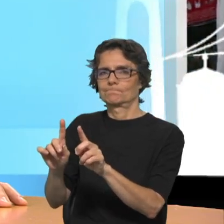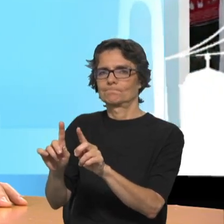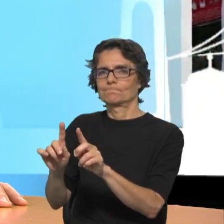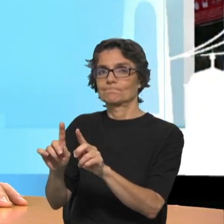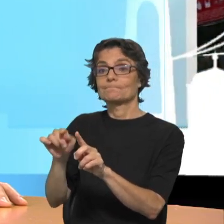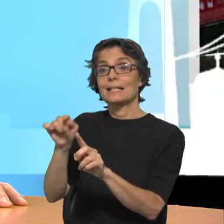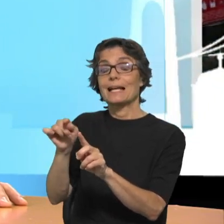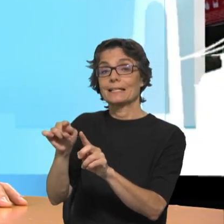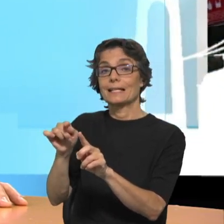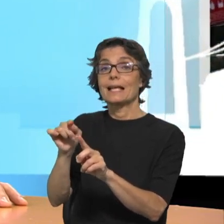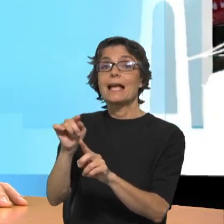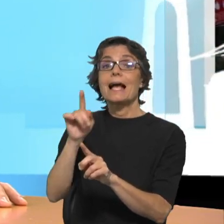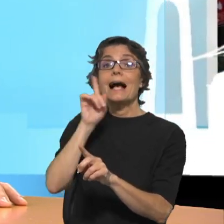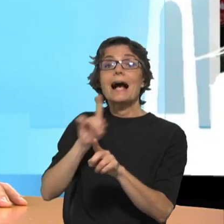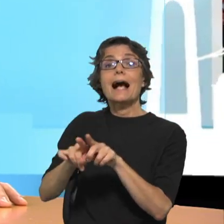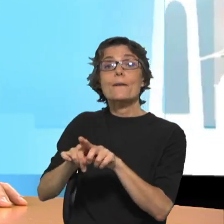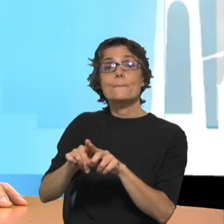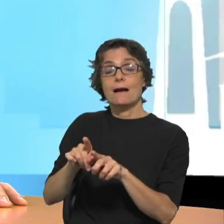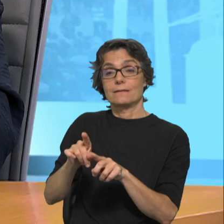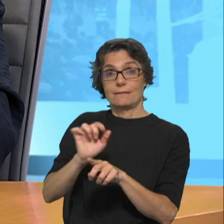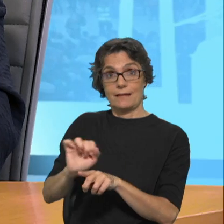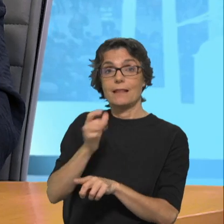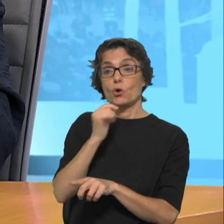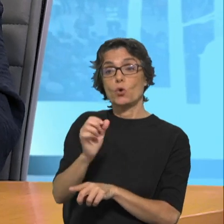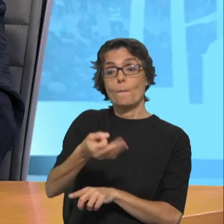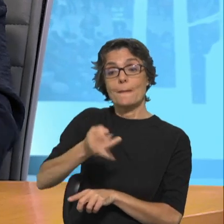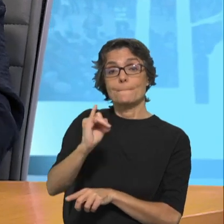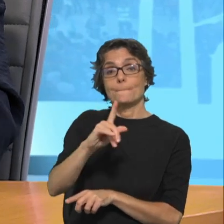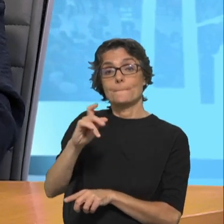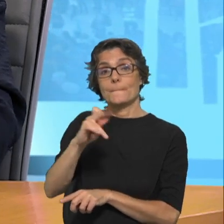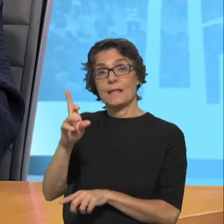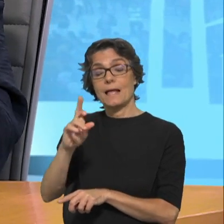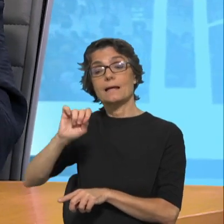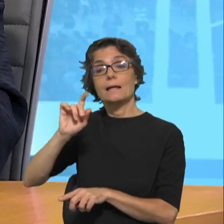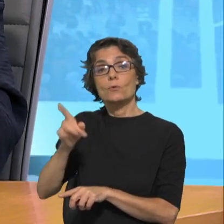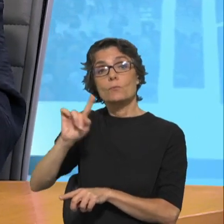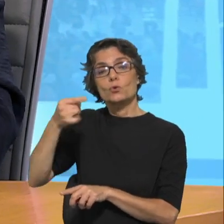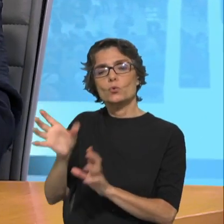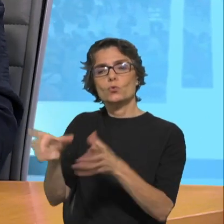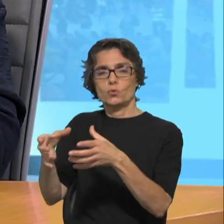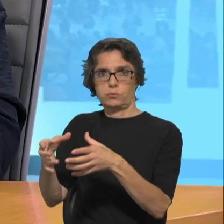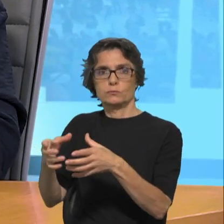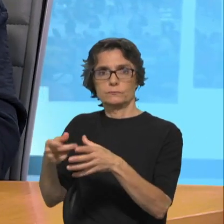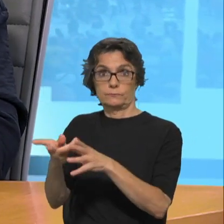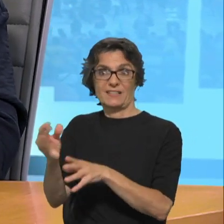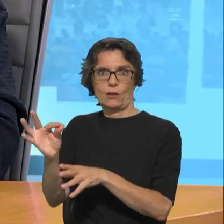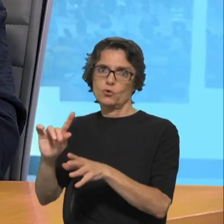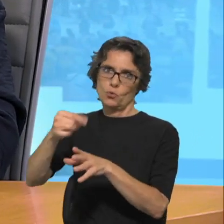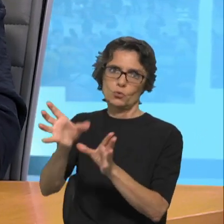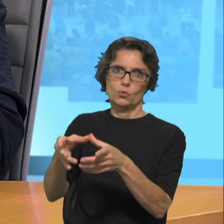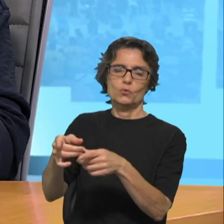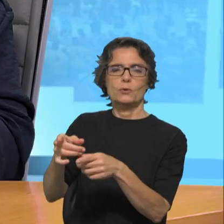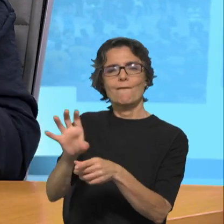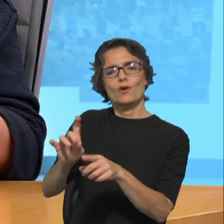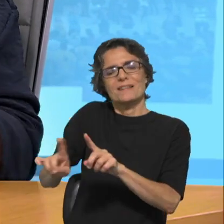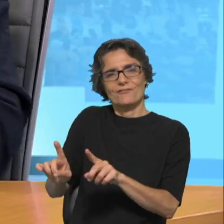Pilar, a irmã chama-se Pilar, Rafael e Pilar, começam com este grupo de 14, era uma nova forma de estar na vida religiosa, com